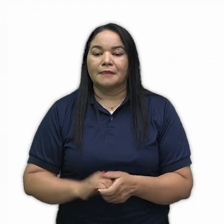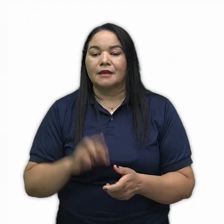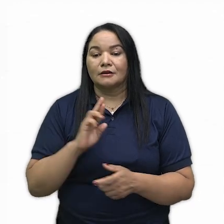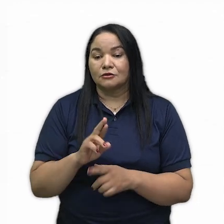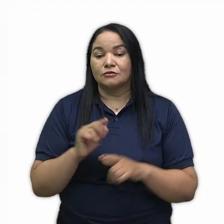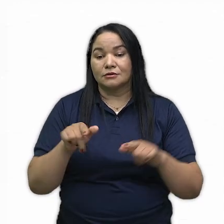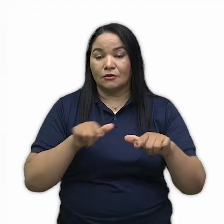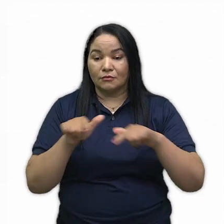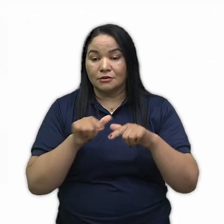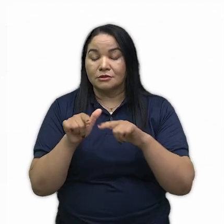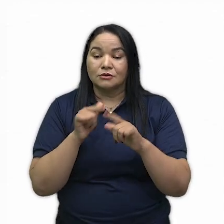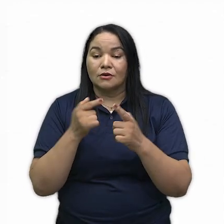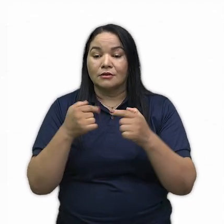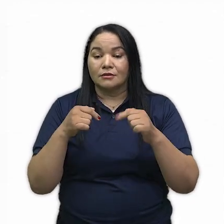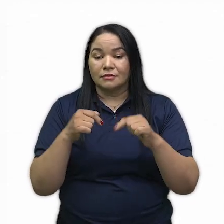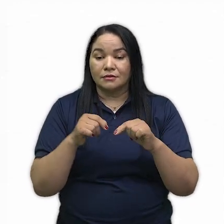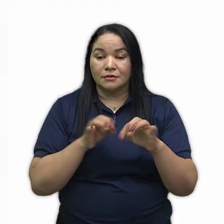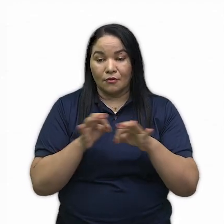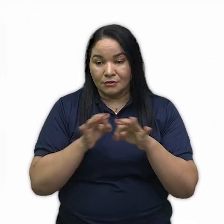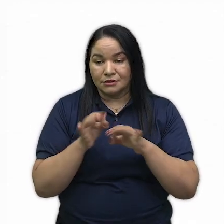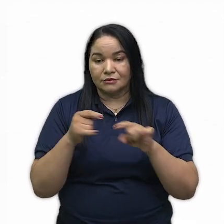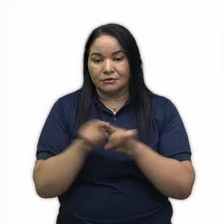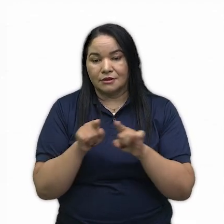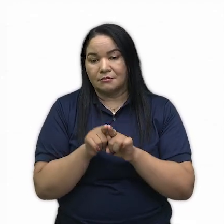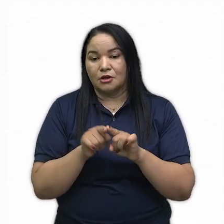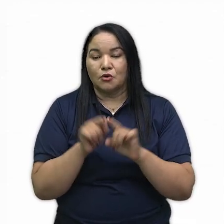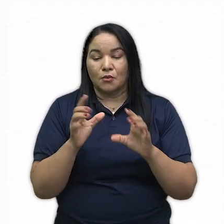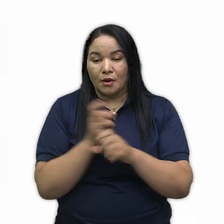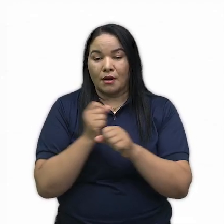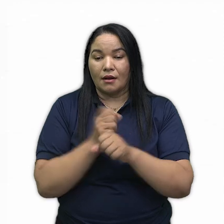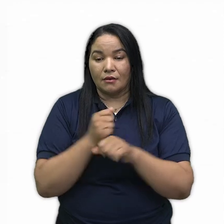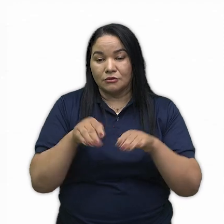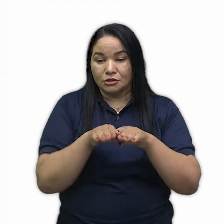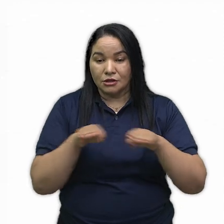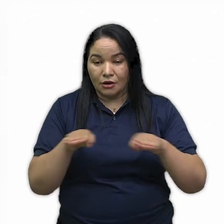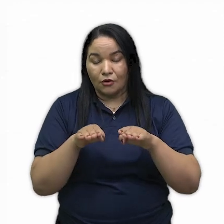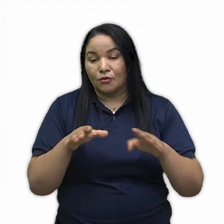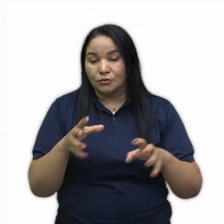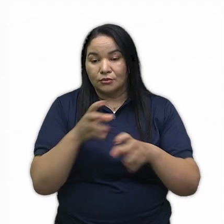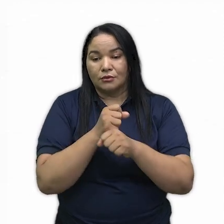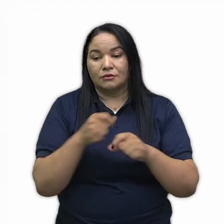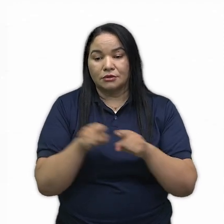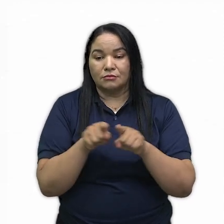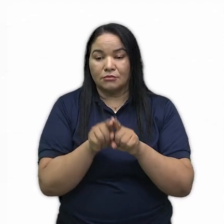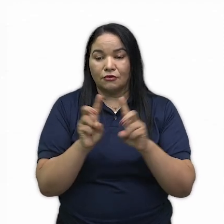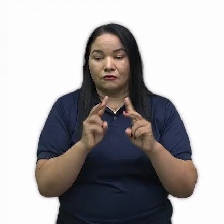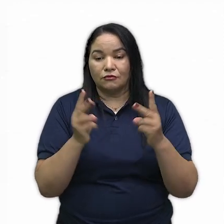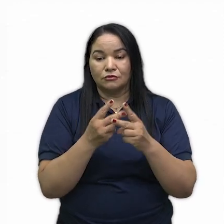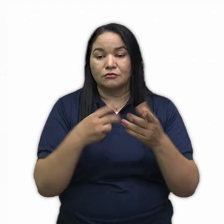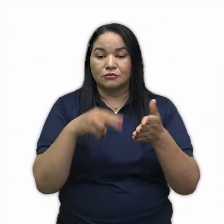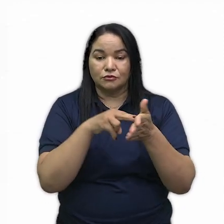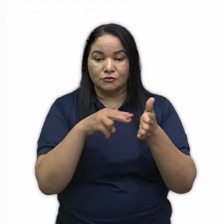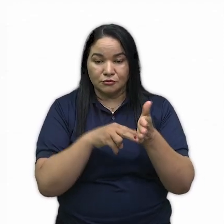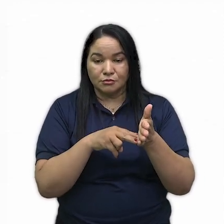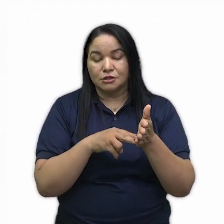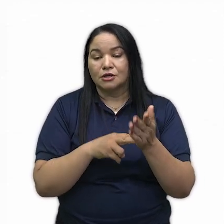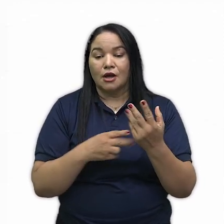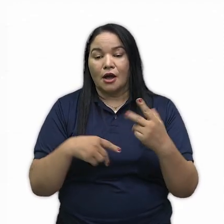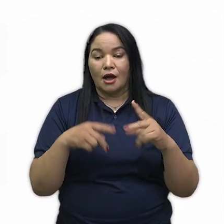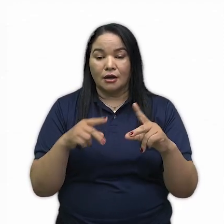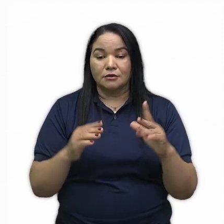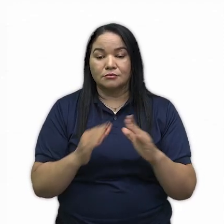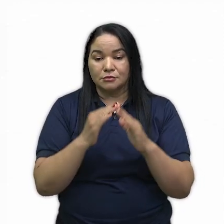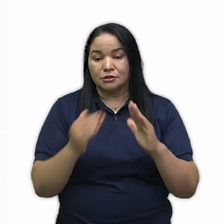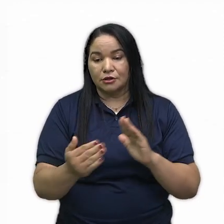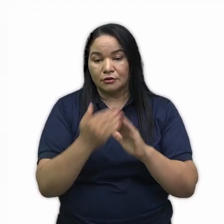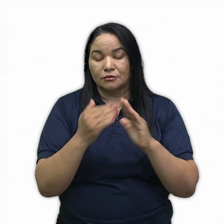resolução e elaboração de problemas que envolvem o cálculo de áreas totais e de volumes de prismas, pirâmides